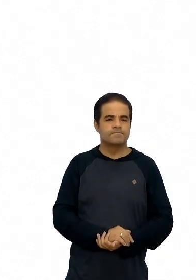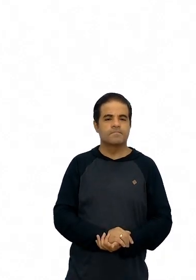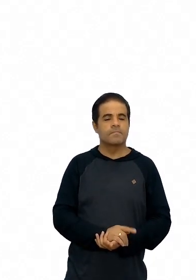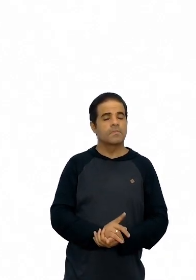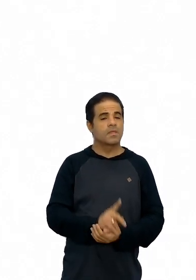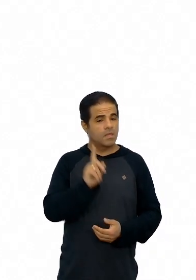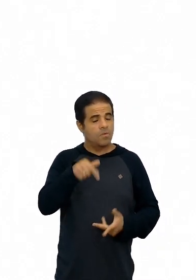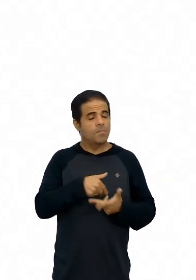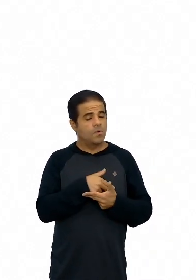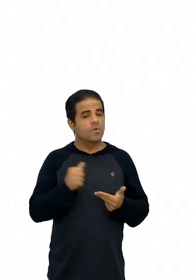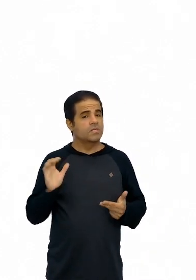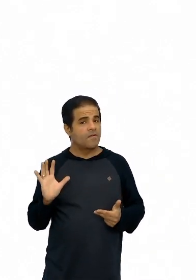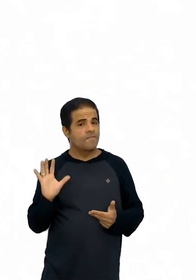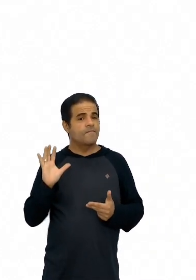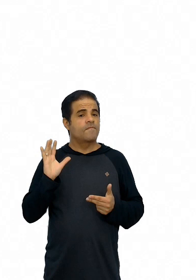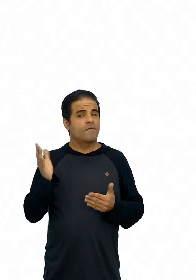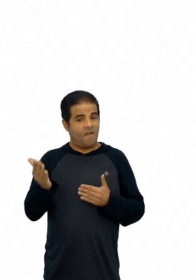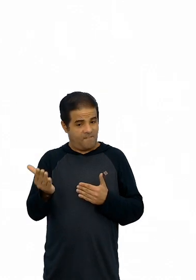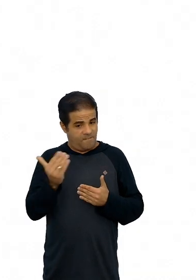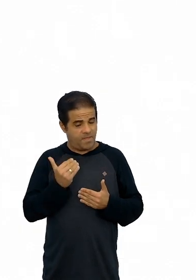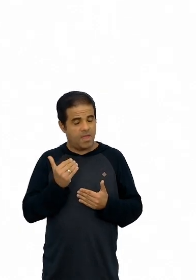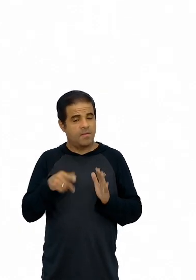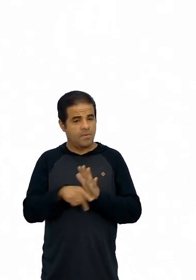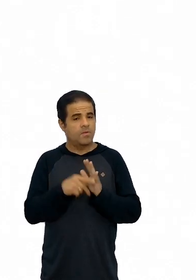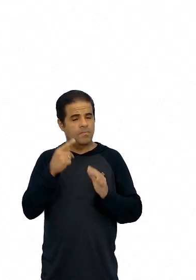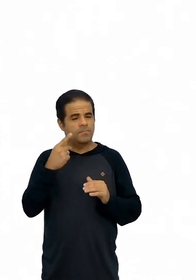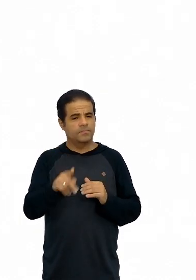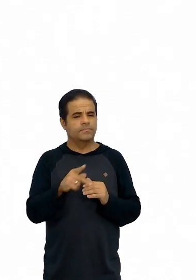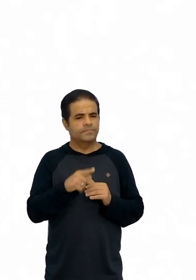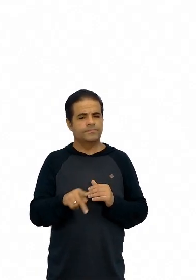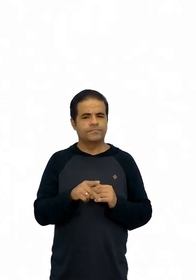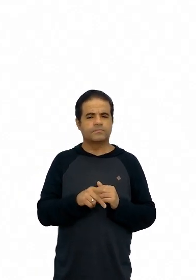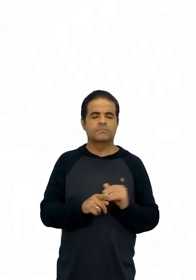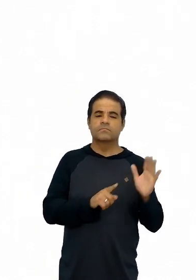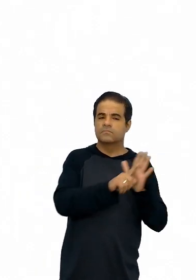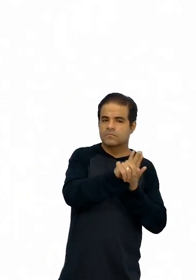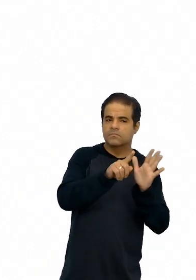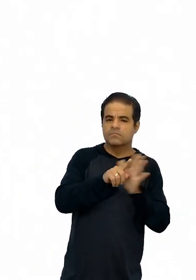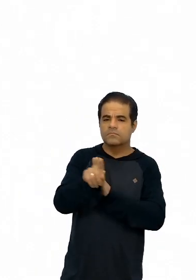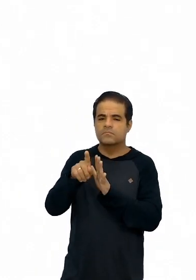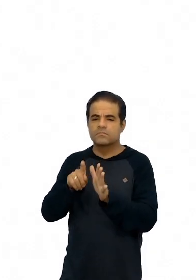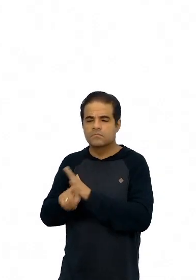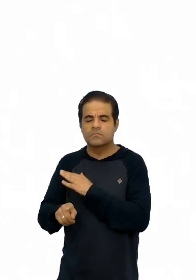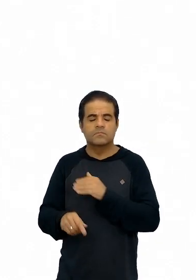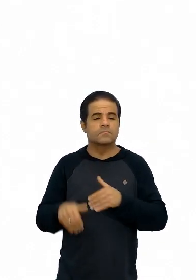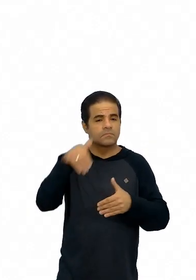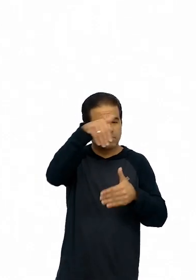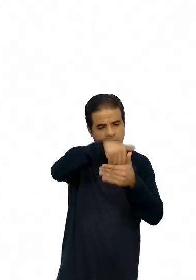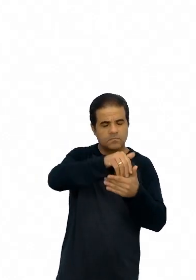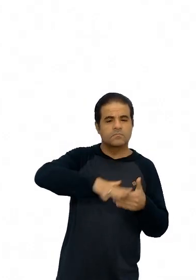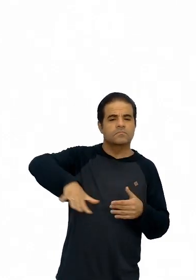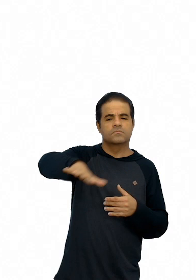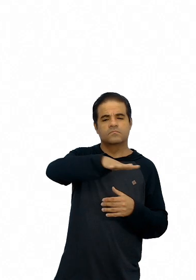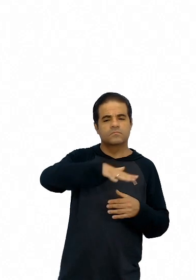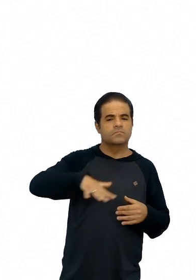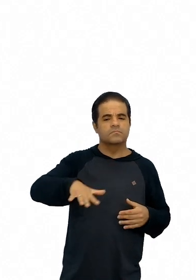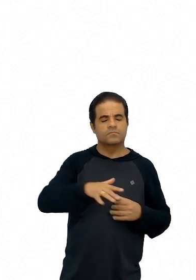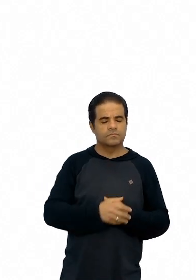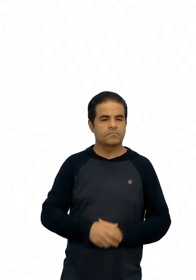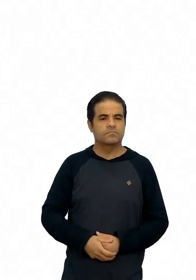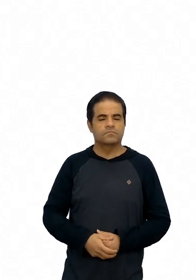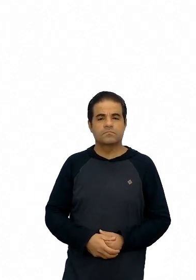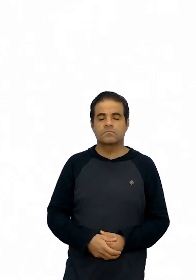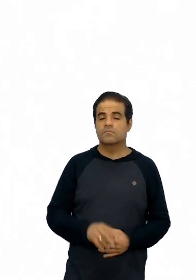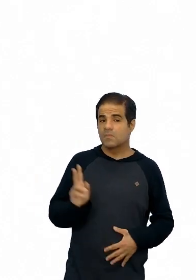Que é algo que vem deles, né? É algo de um questionamento interno deles. E aí ele vai falando, nossa,